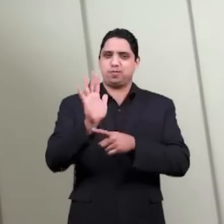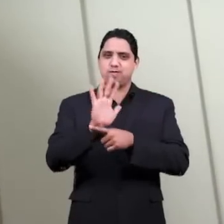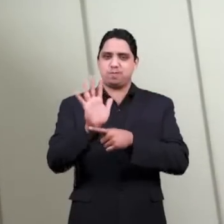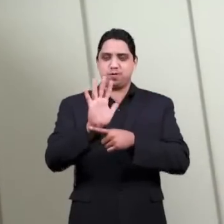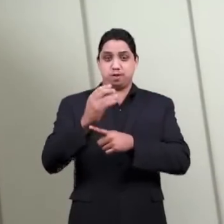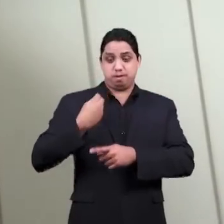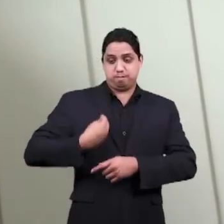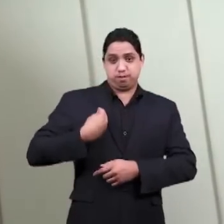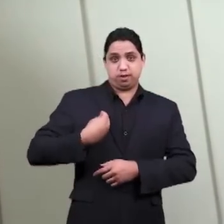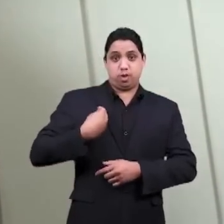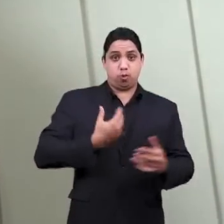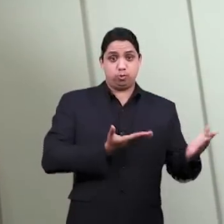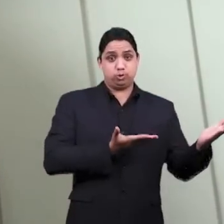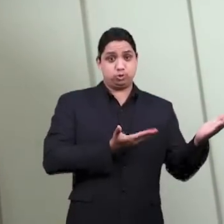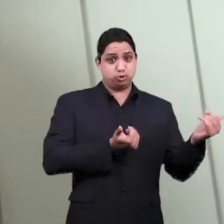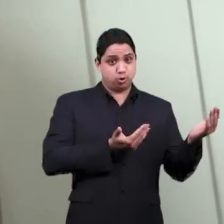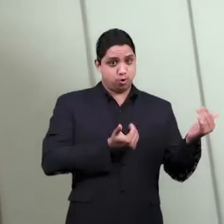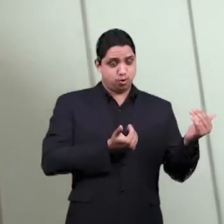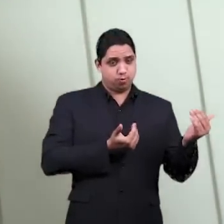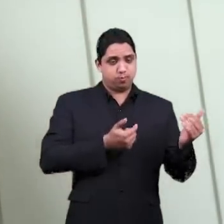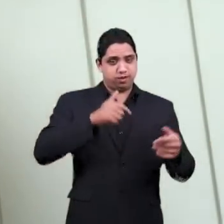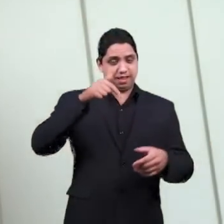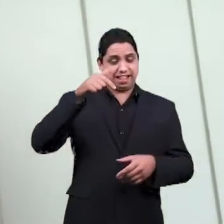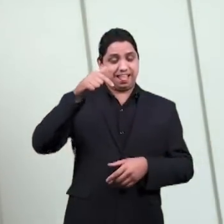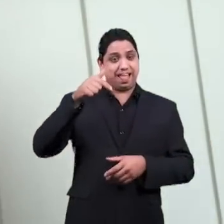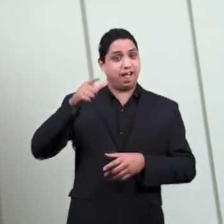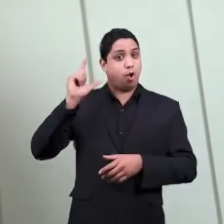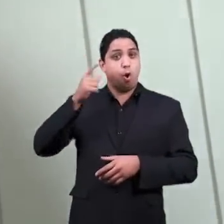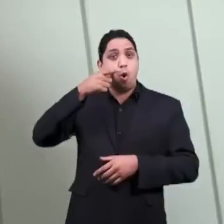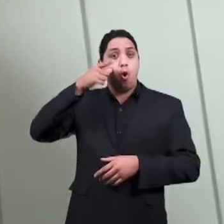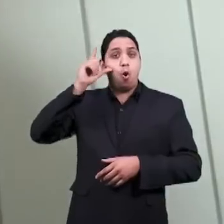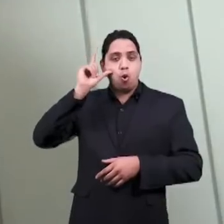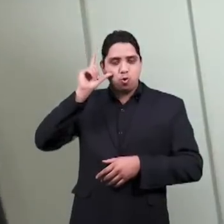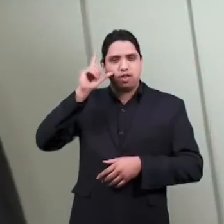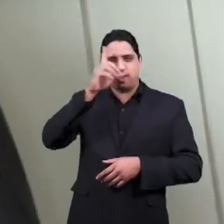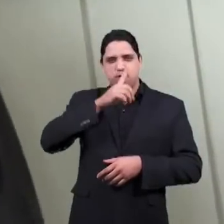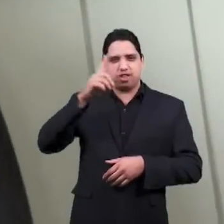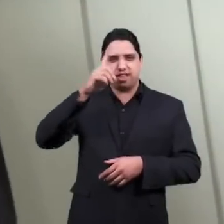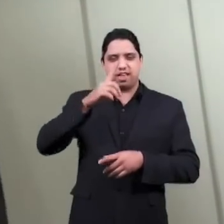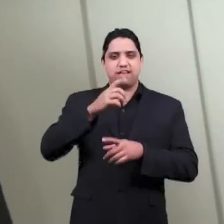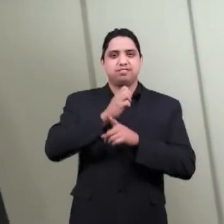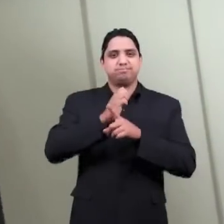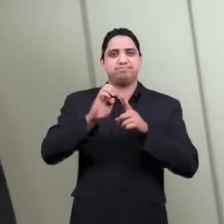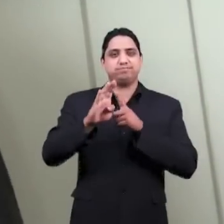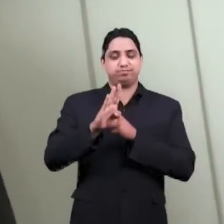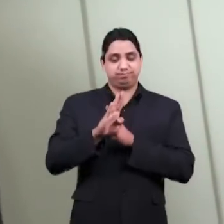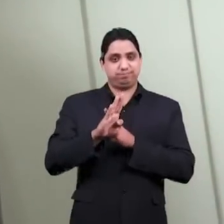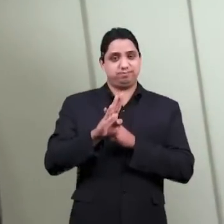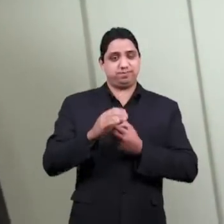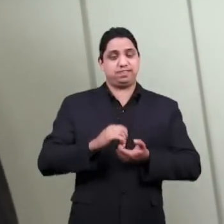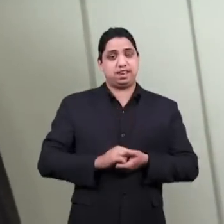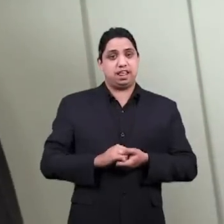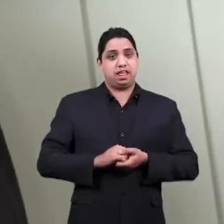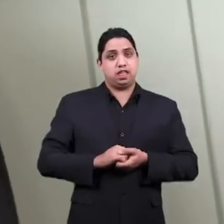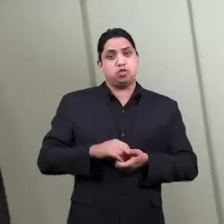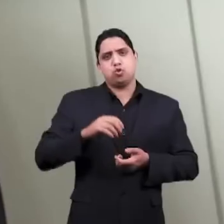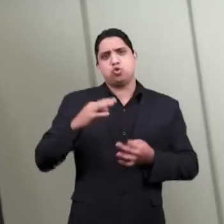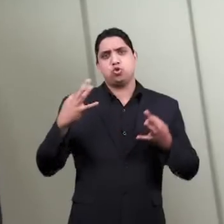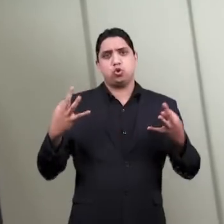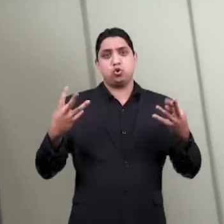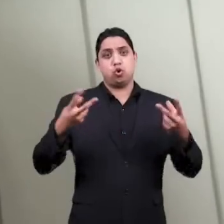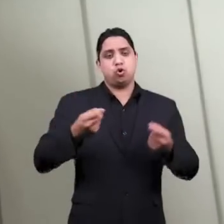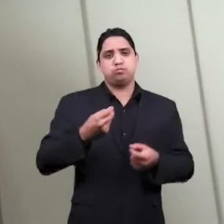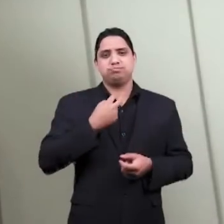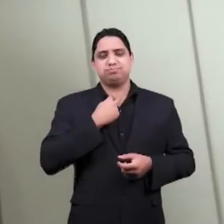das participações dos nossos jovens na Escola Bíblica deste fim de semana, uma vez que nem todos